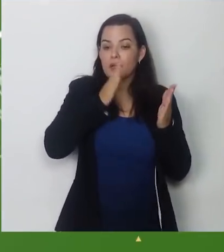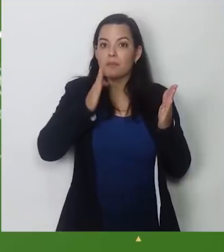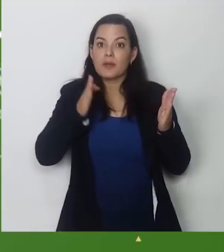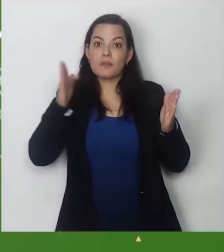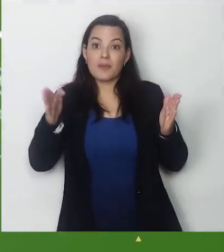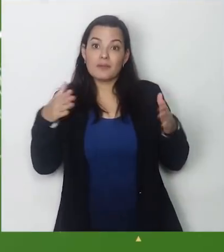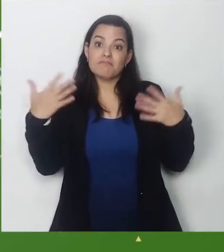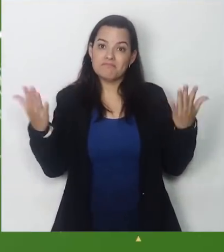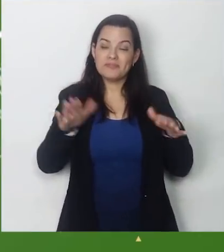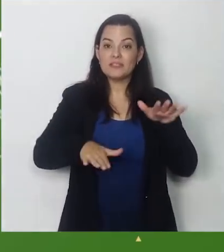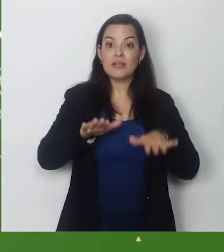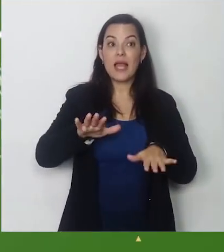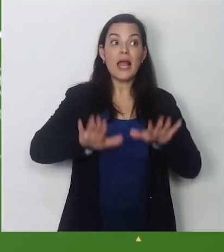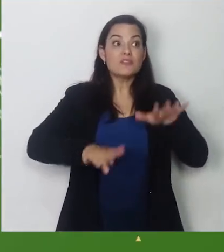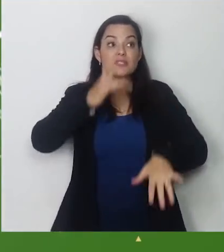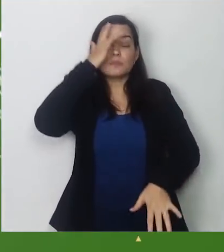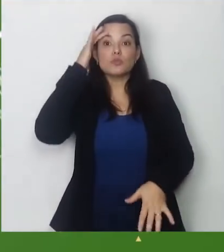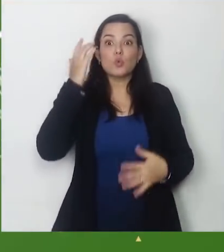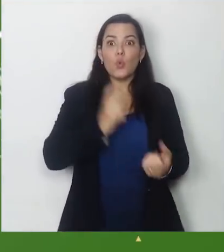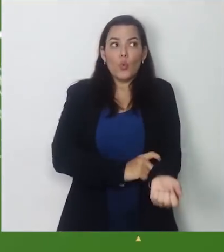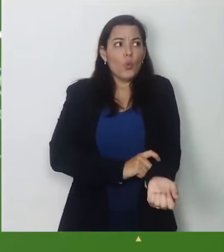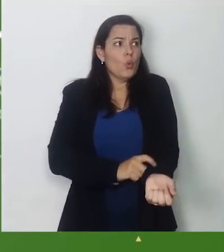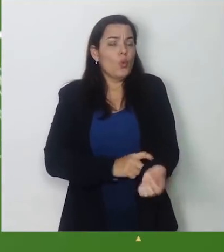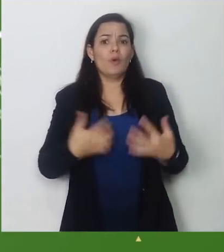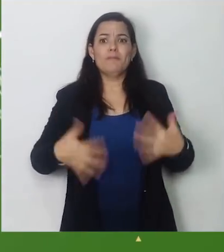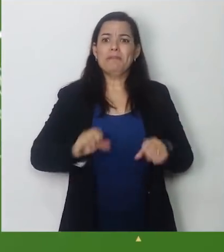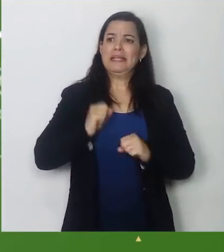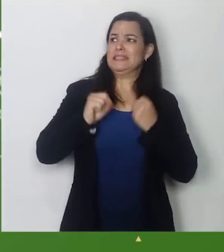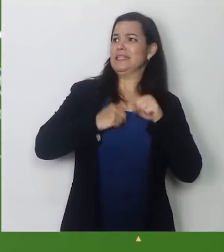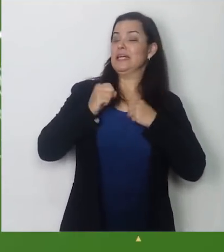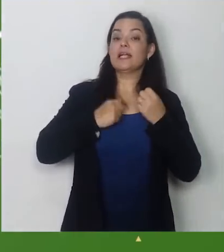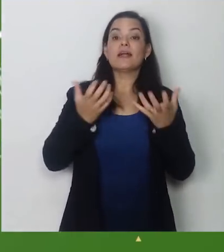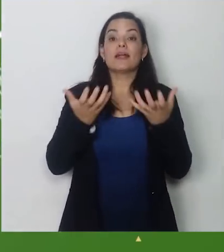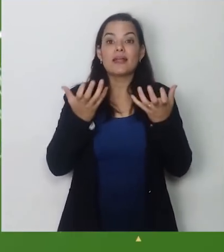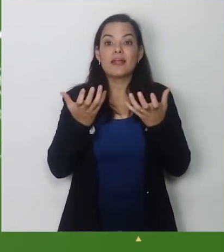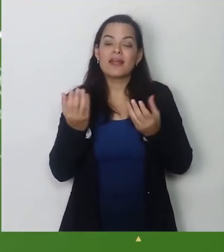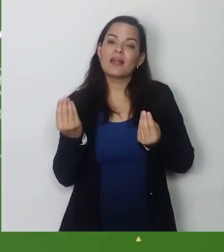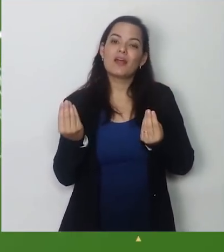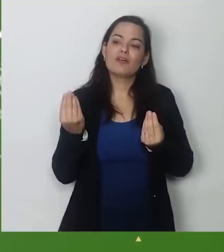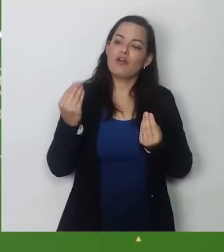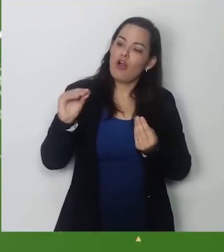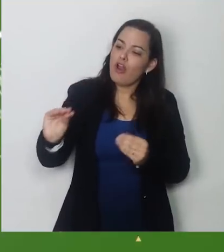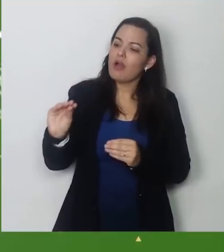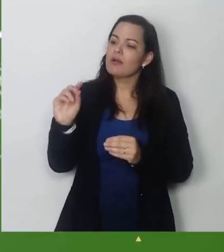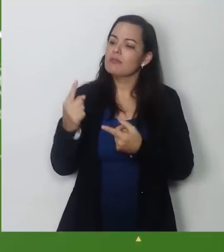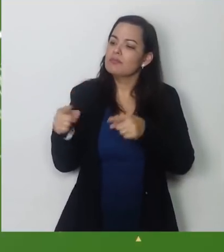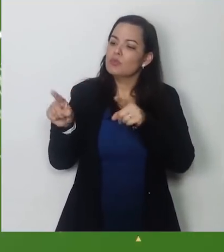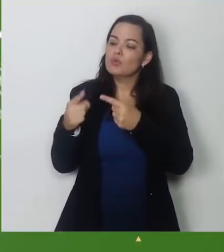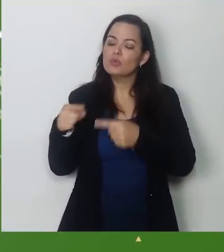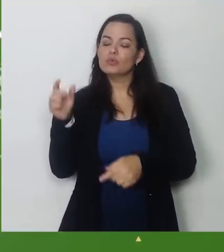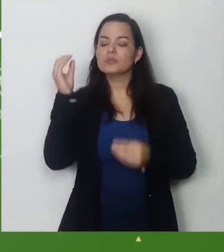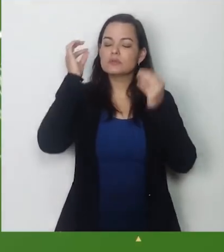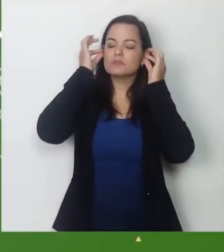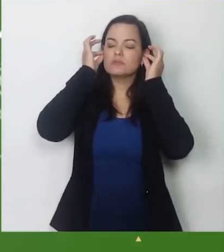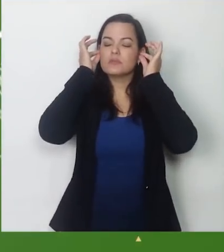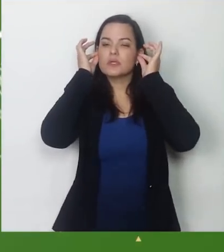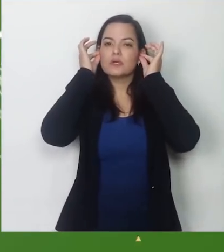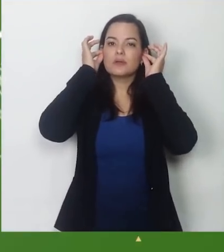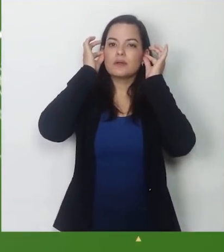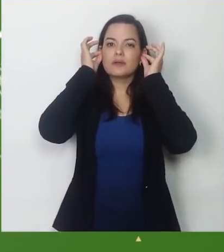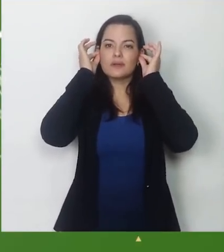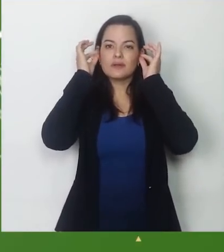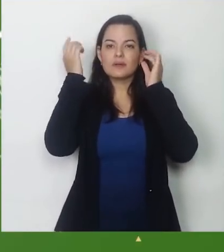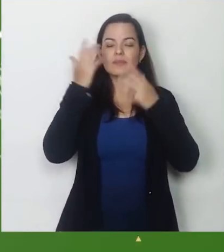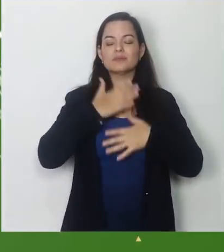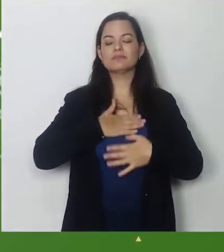tem gente que quando está muito nervoso, muito estressado, gosta de colocar uma música e ficar curtindo aí para poder